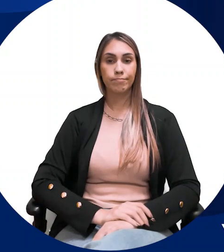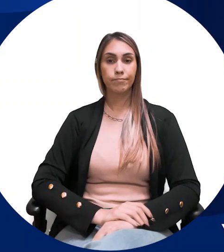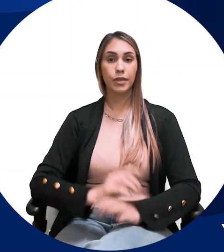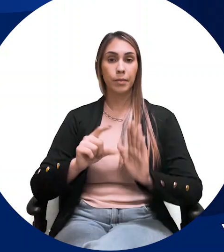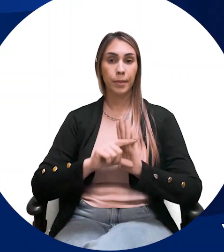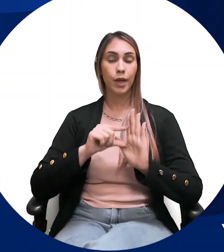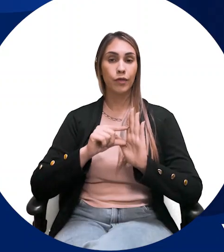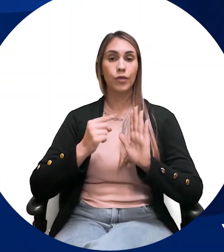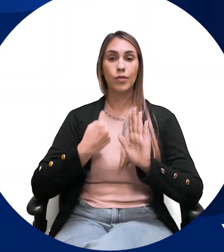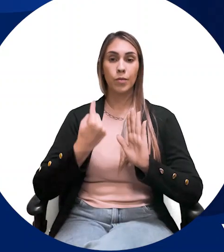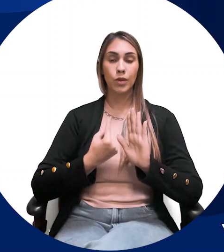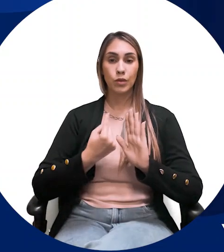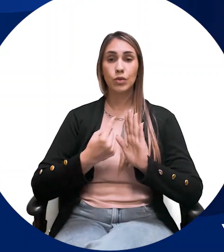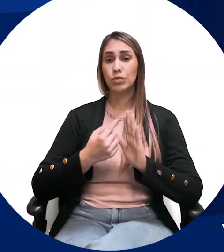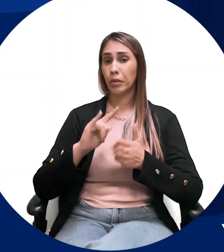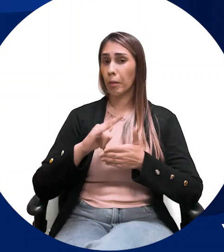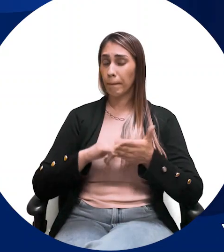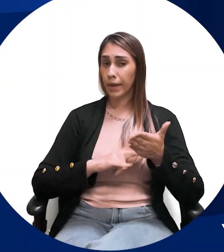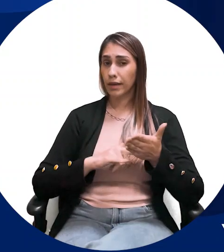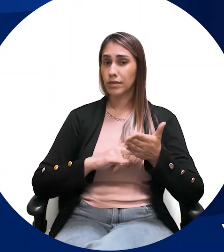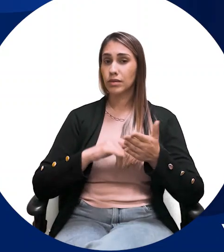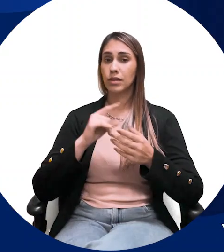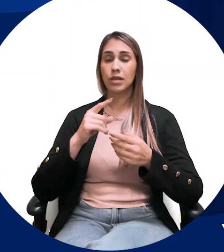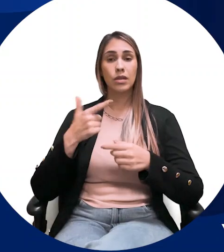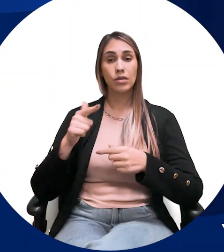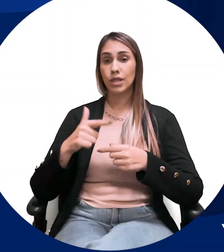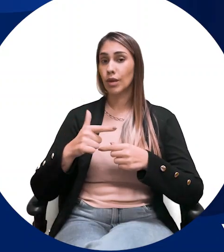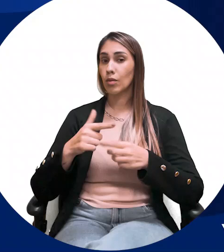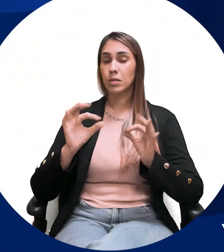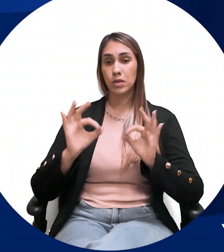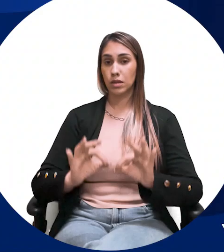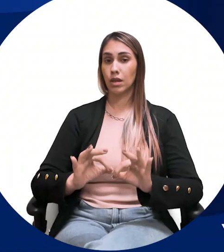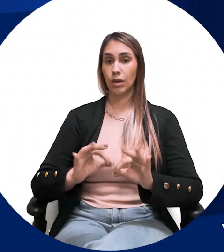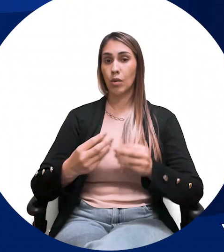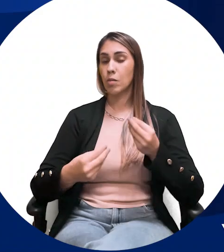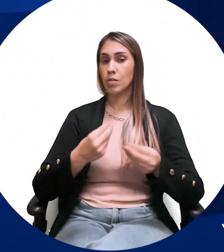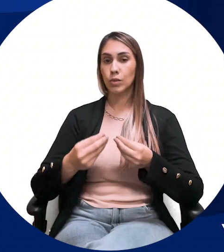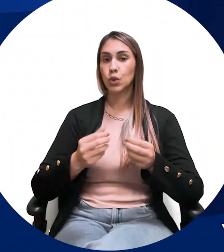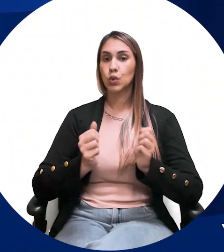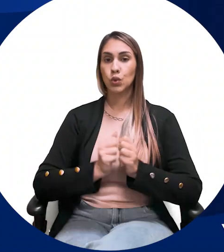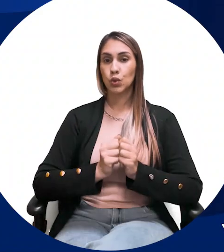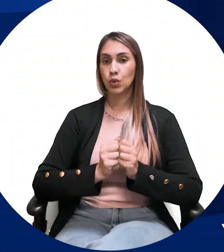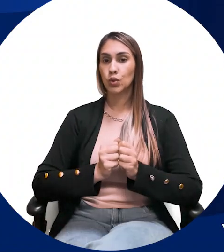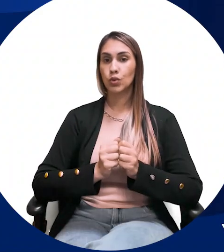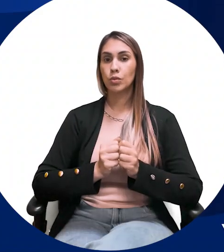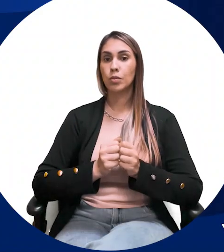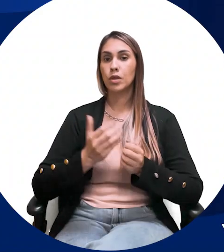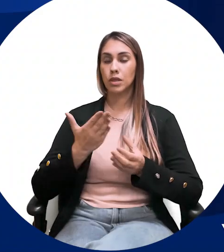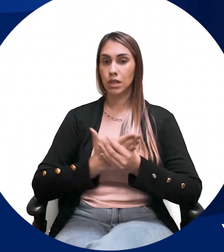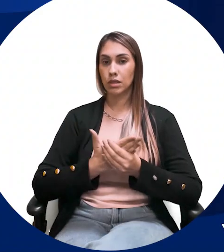abertura. Parágrafo único. Os documentos anexados em arquivos auxiliares não serão considerados como parte do